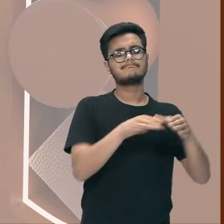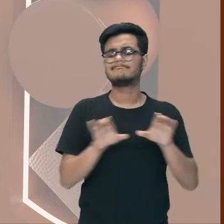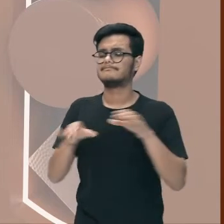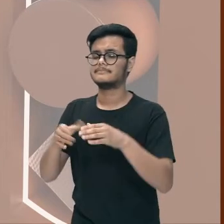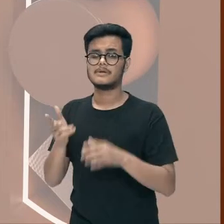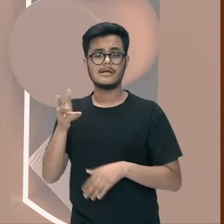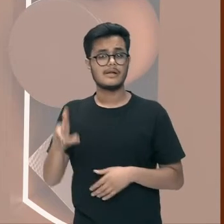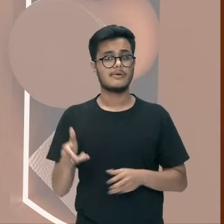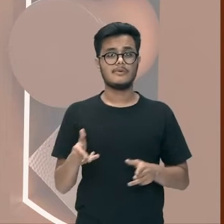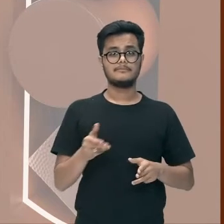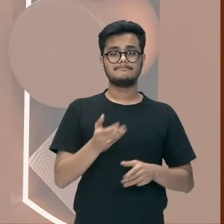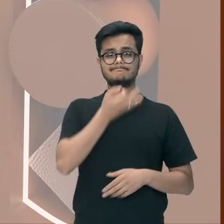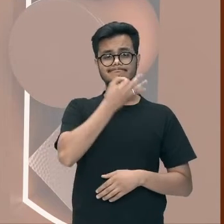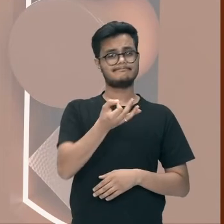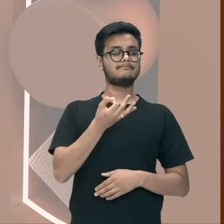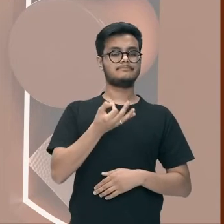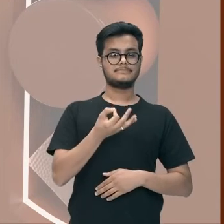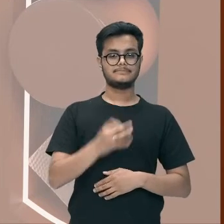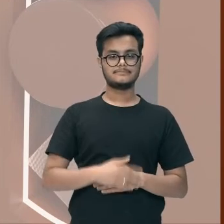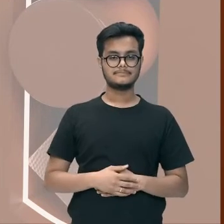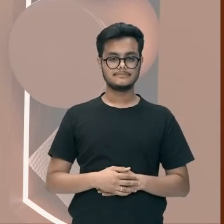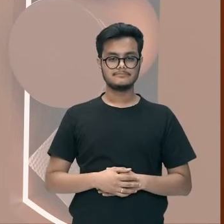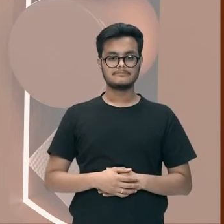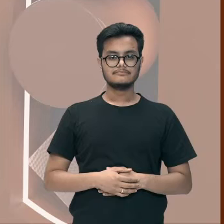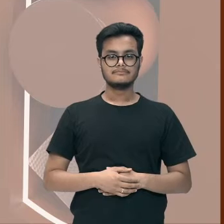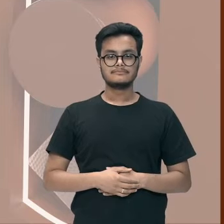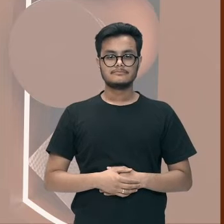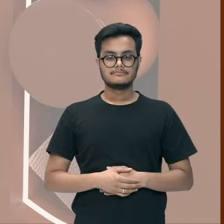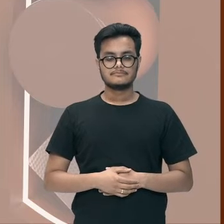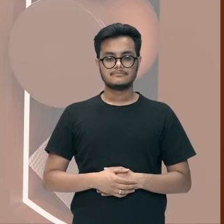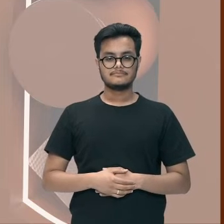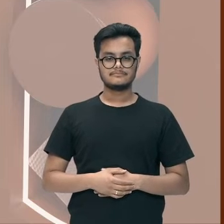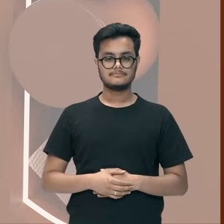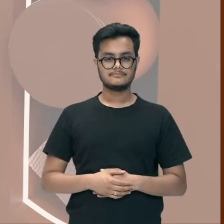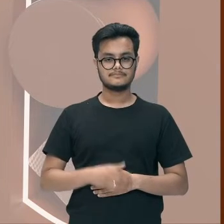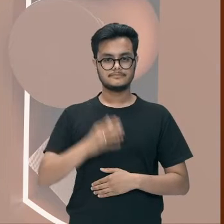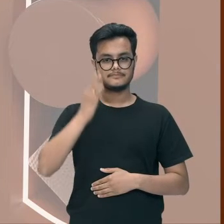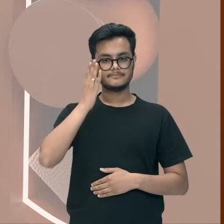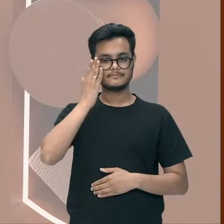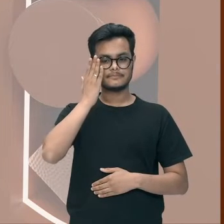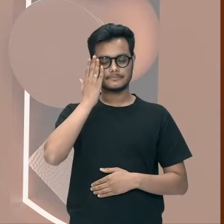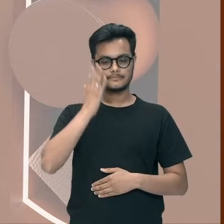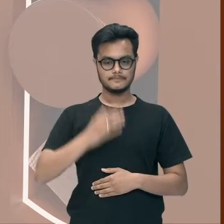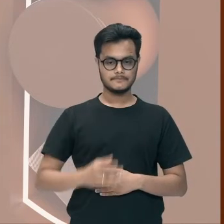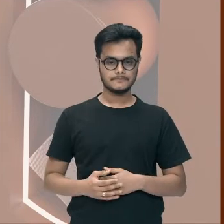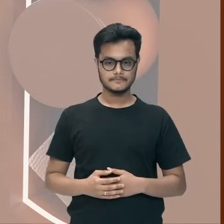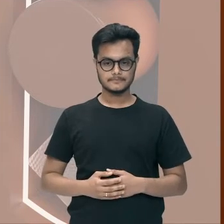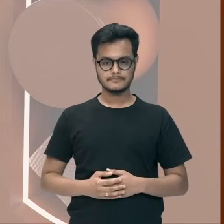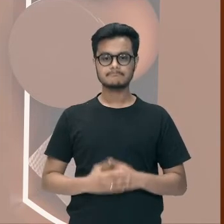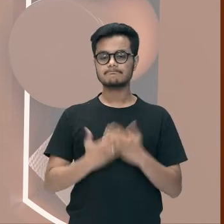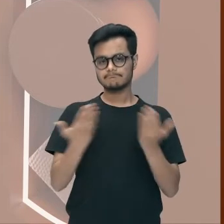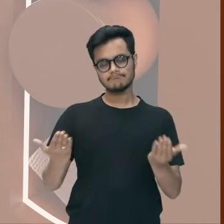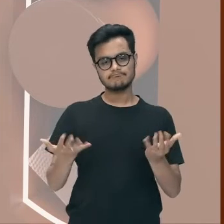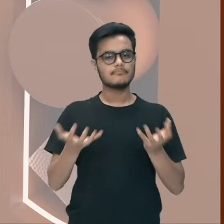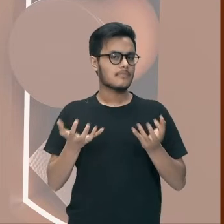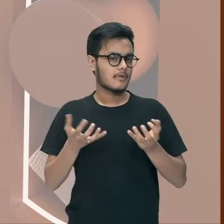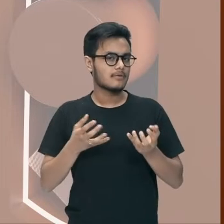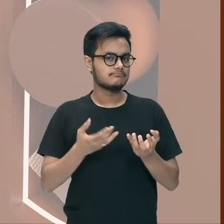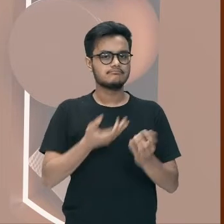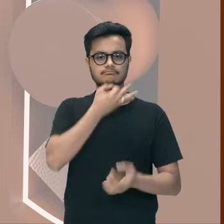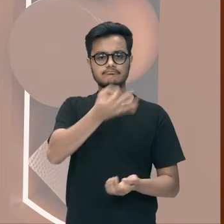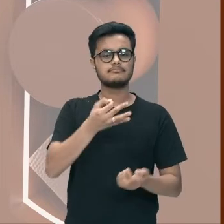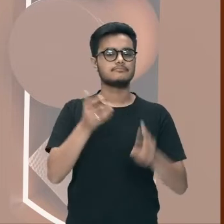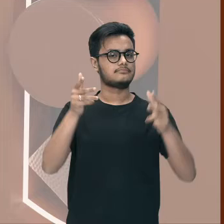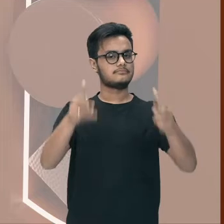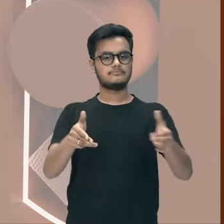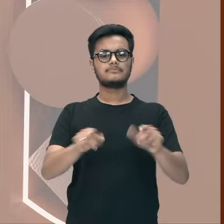mesma classe social, pensavam de maneira quase que semelhante, porque queriam a mesma coisa, né?